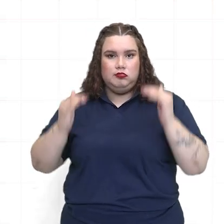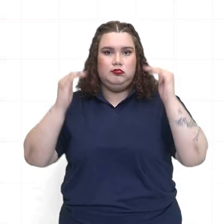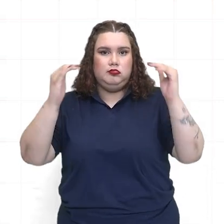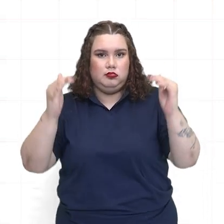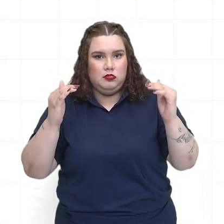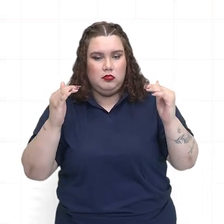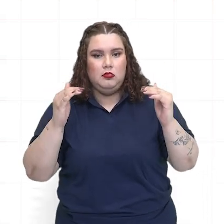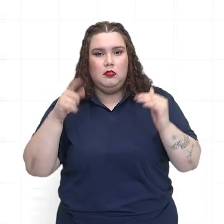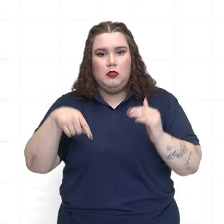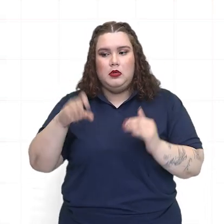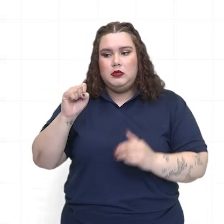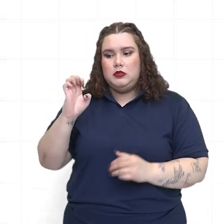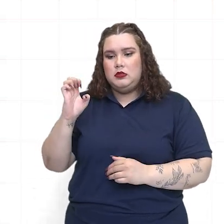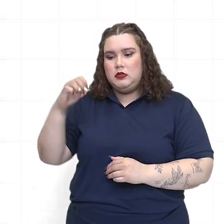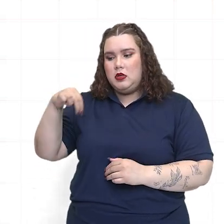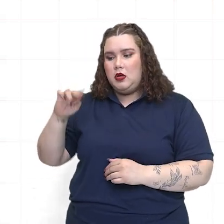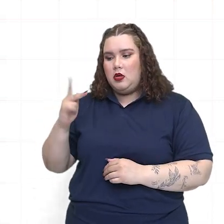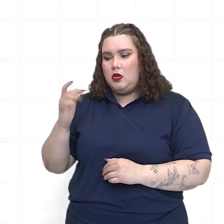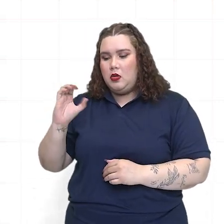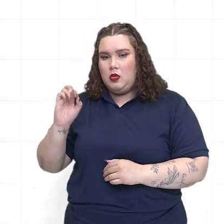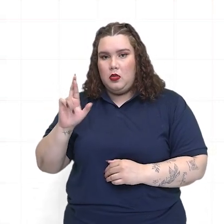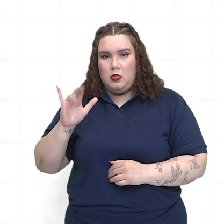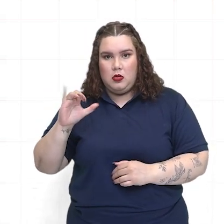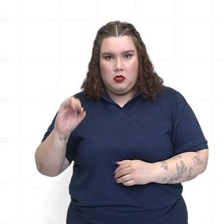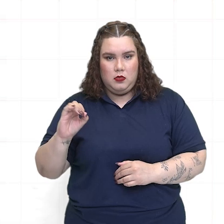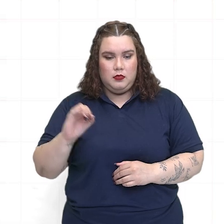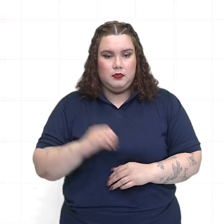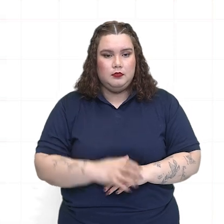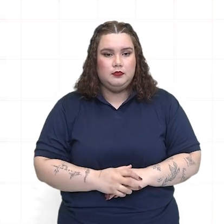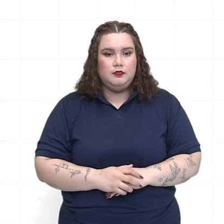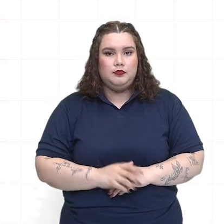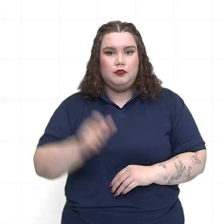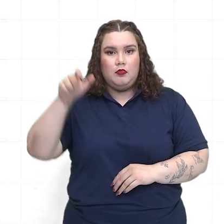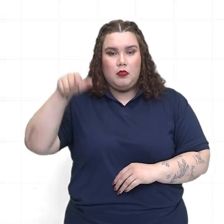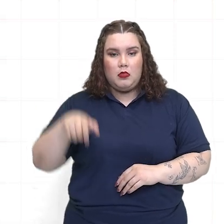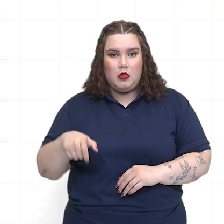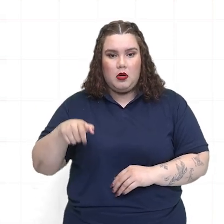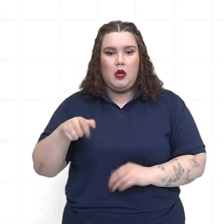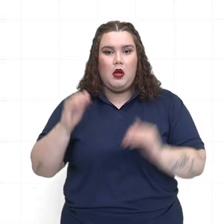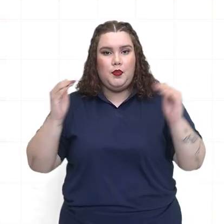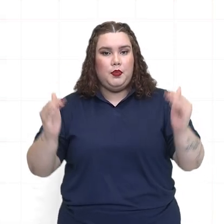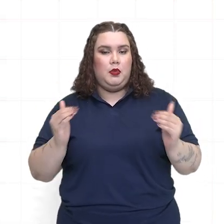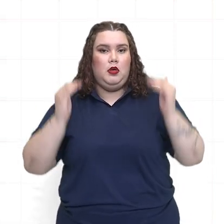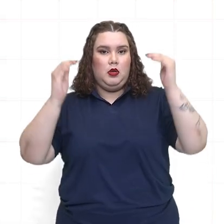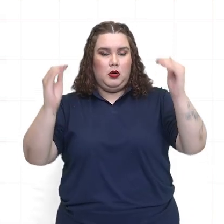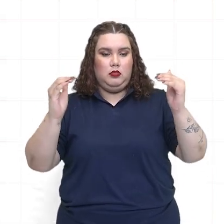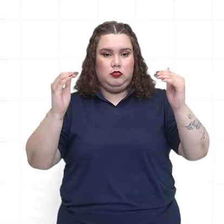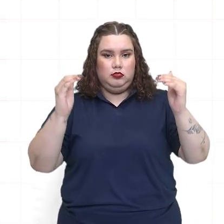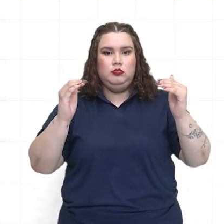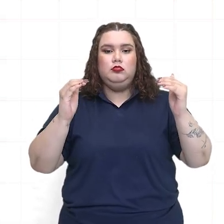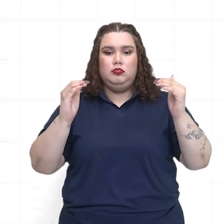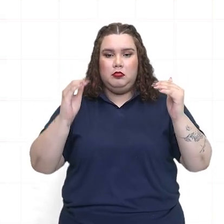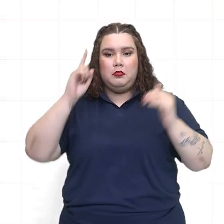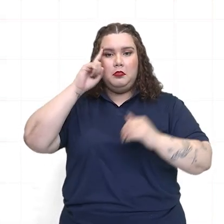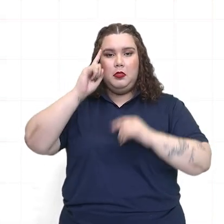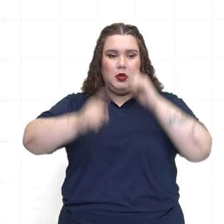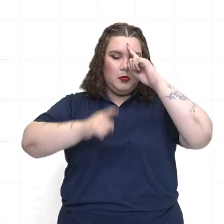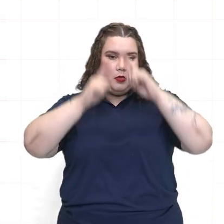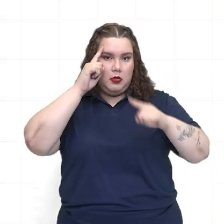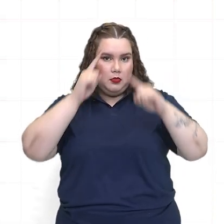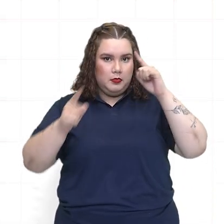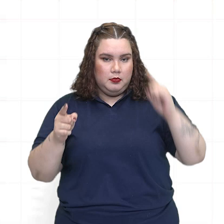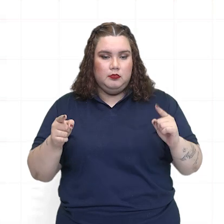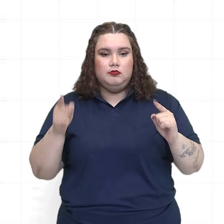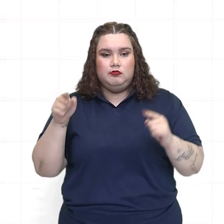de senhorio, tá? O senhor feudal era justamente essa autoridade máxima sobre o seu senhorio